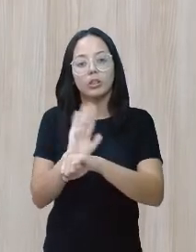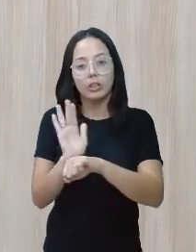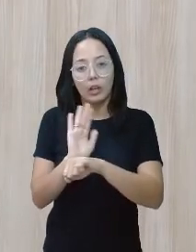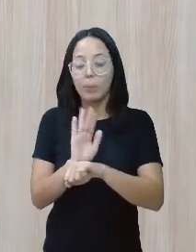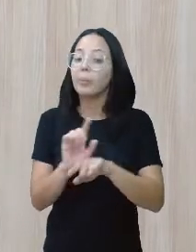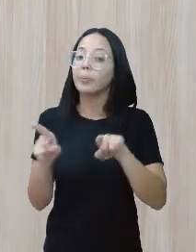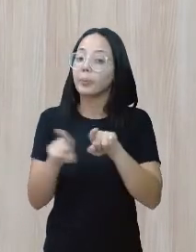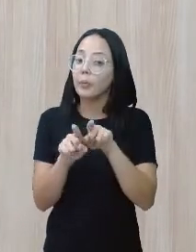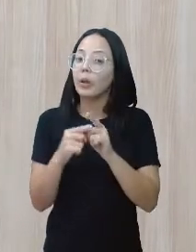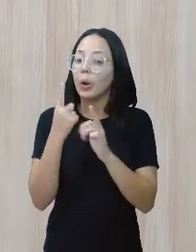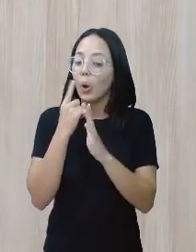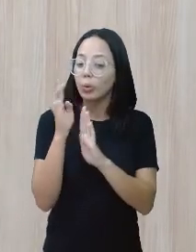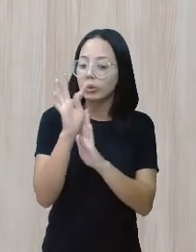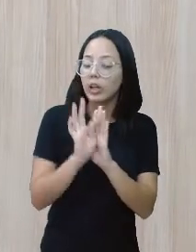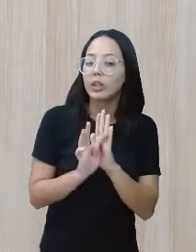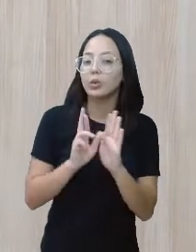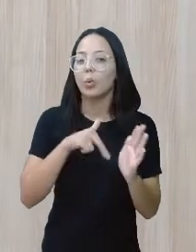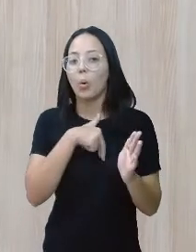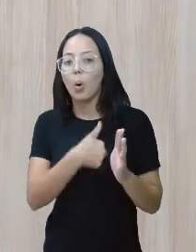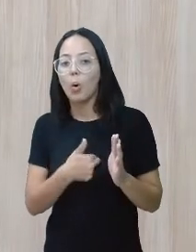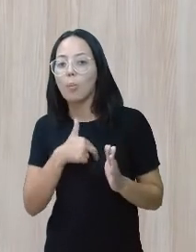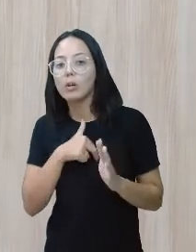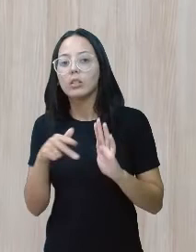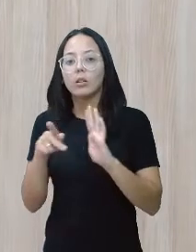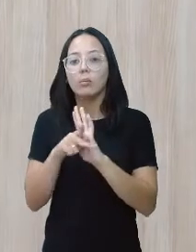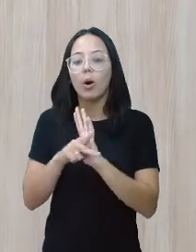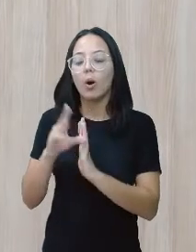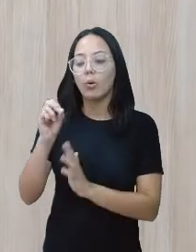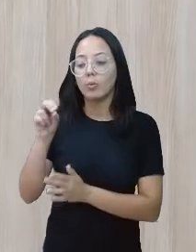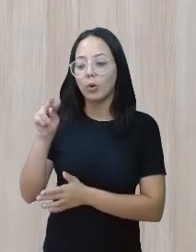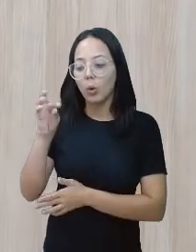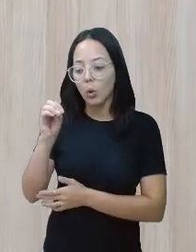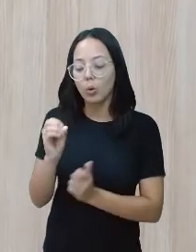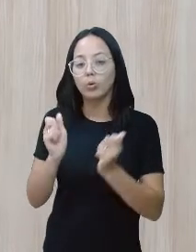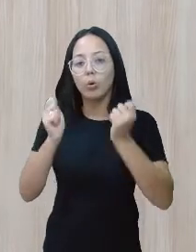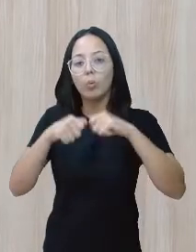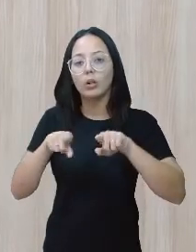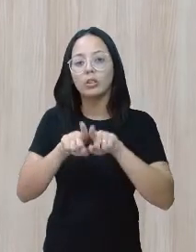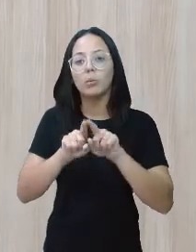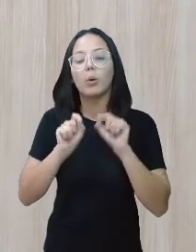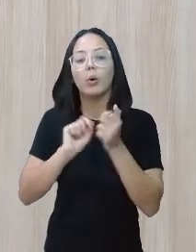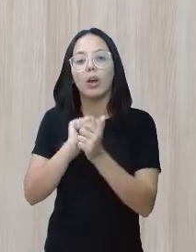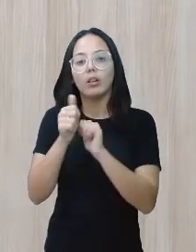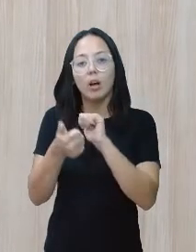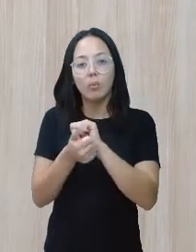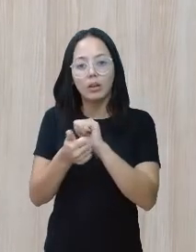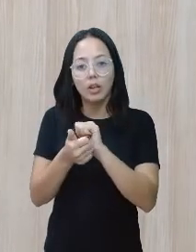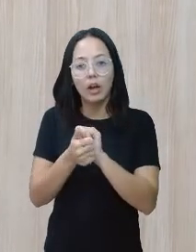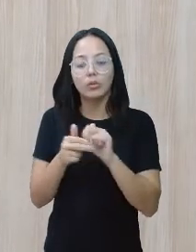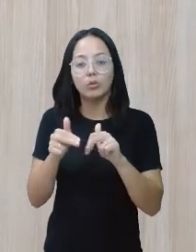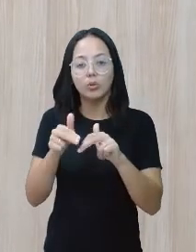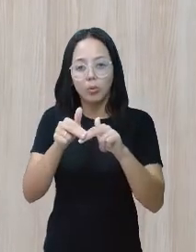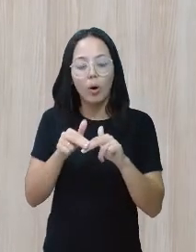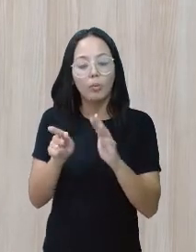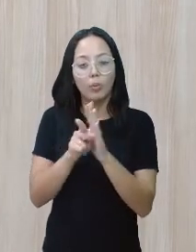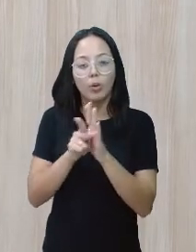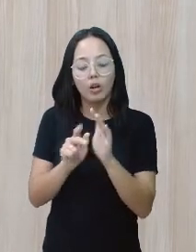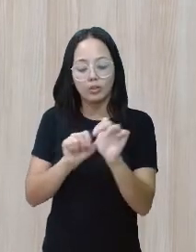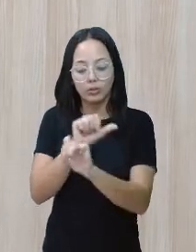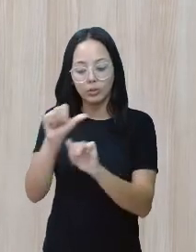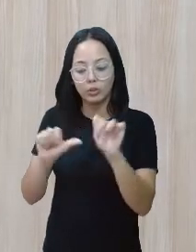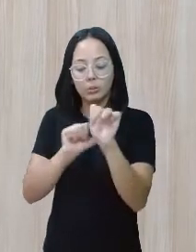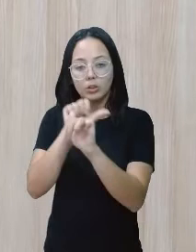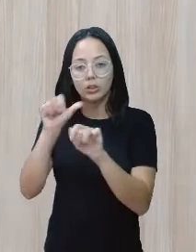texto narrativo, um romance, um conto, uma crônica, pode ser adaptado com as devidas